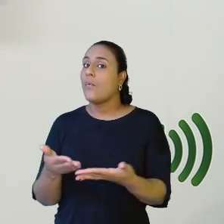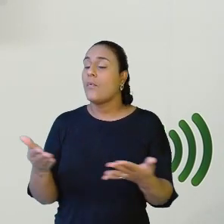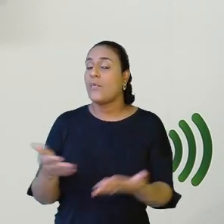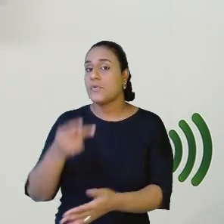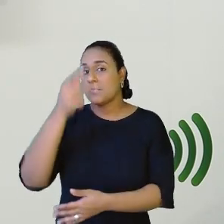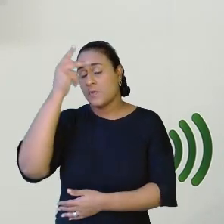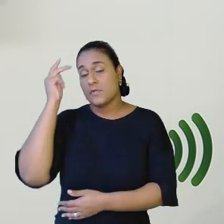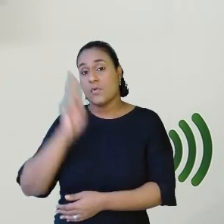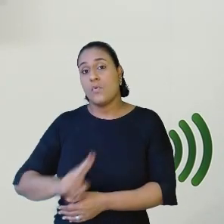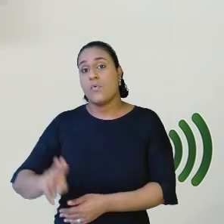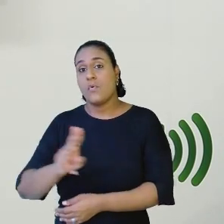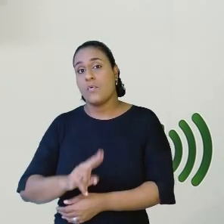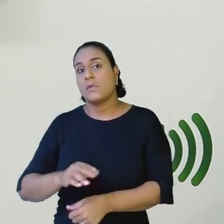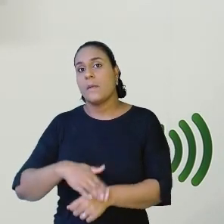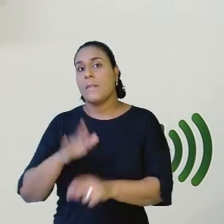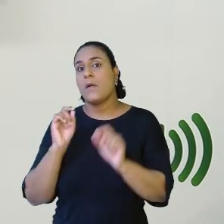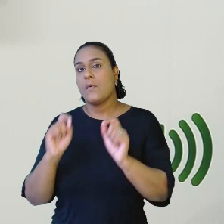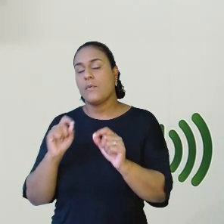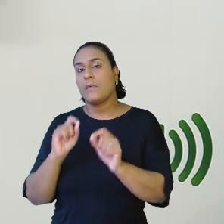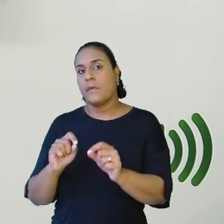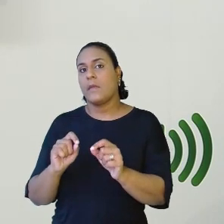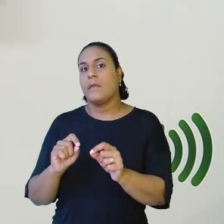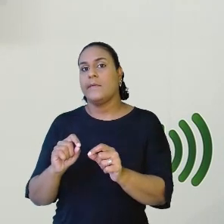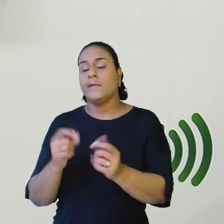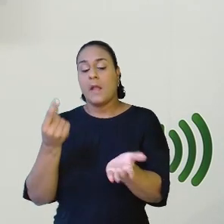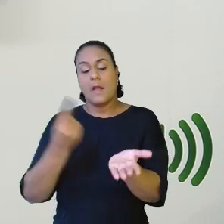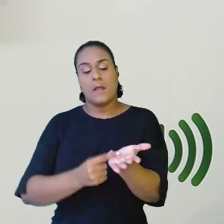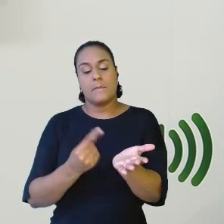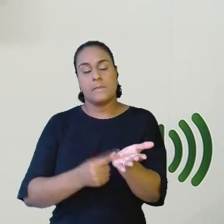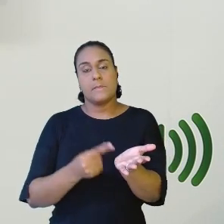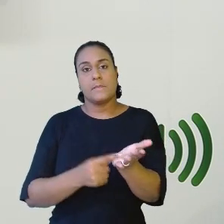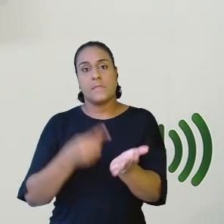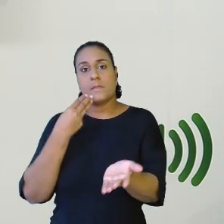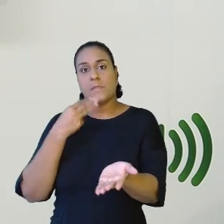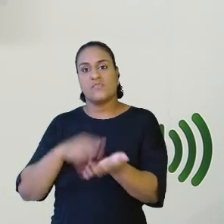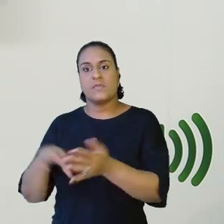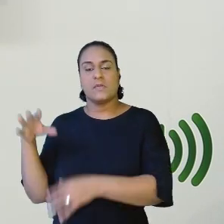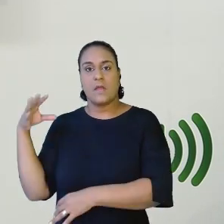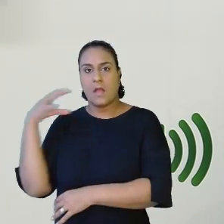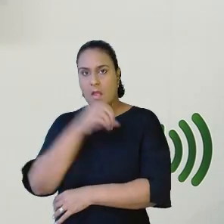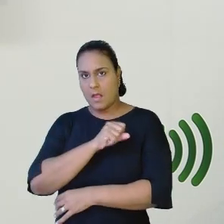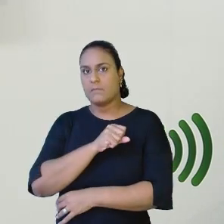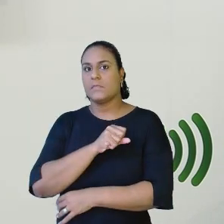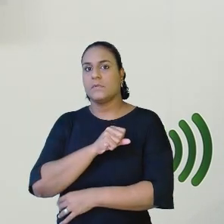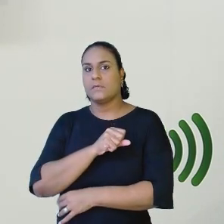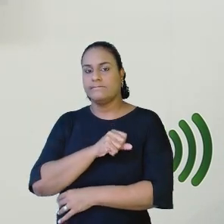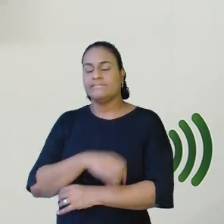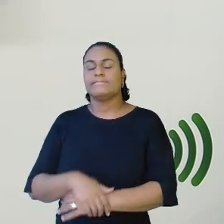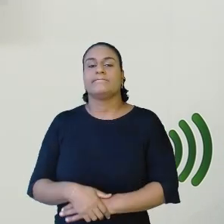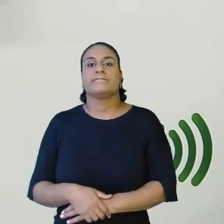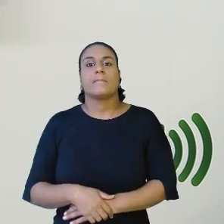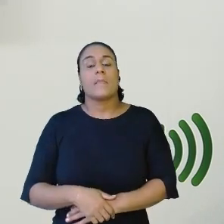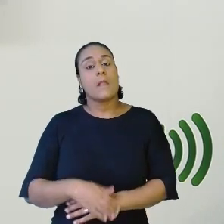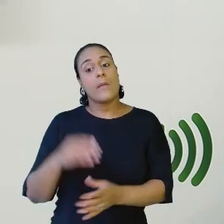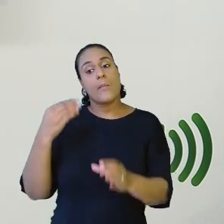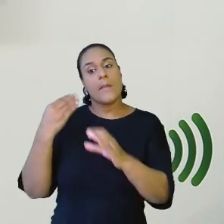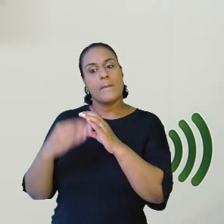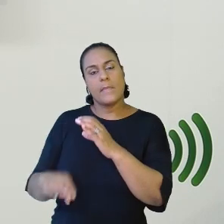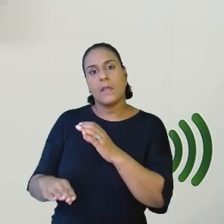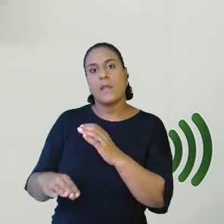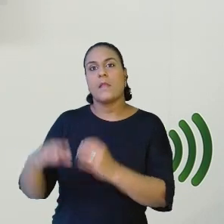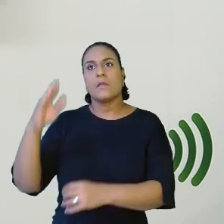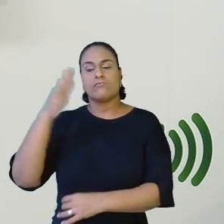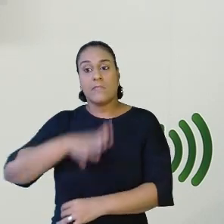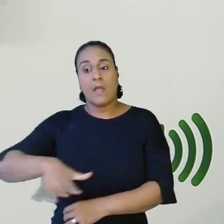aplicativos de mensagens instantâneas e outros, mas o e-mail ainda ele é muito usado, principalmente nas indústrias, nas questões profissionais e